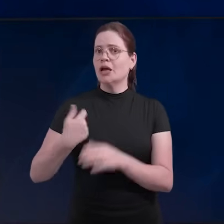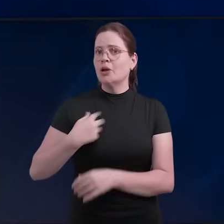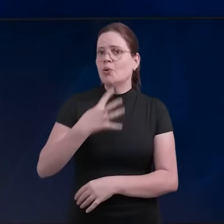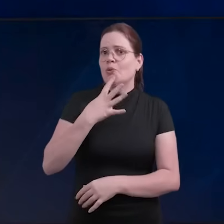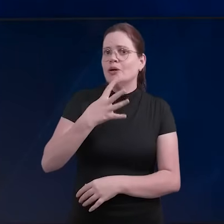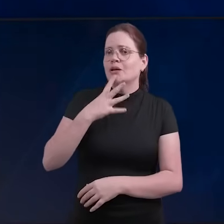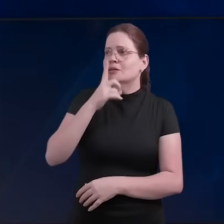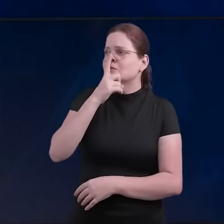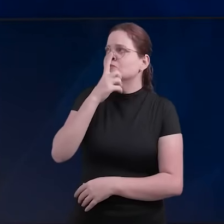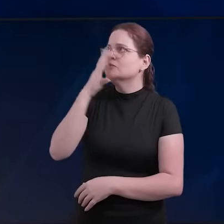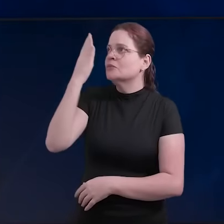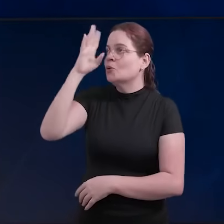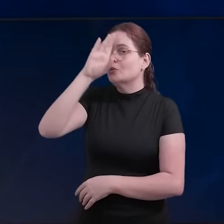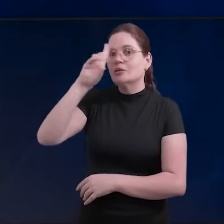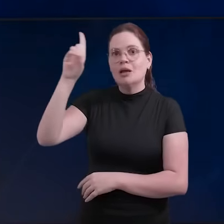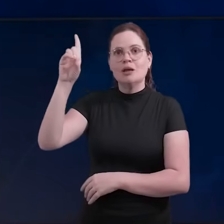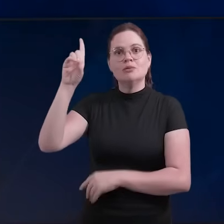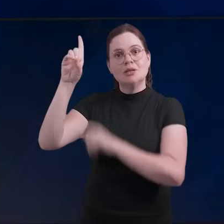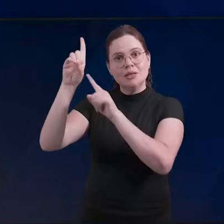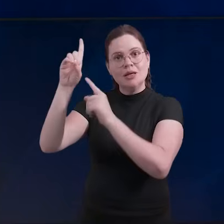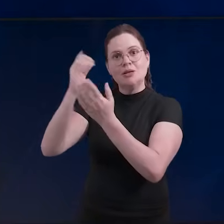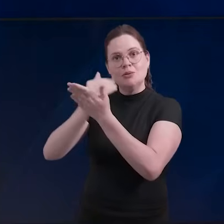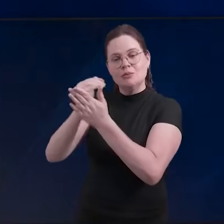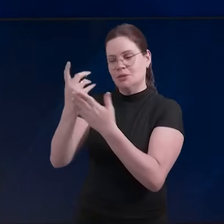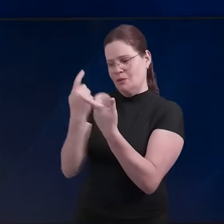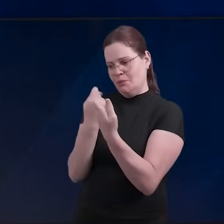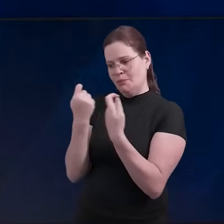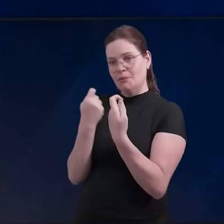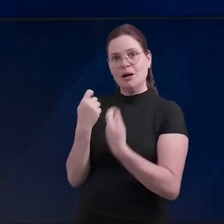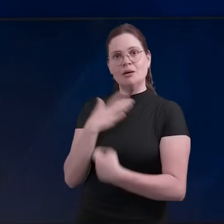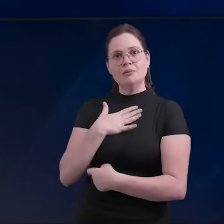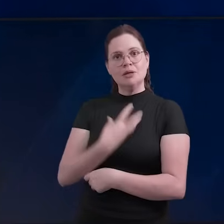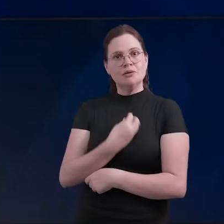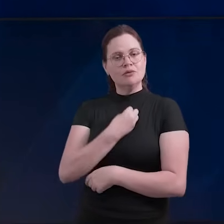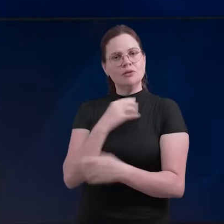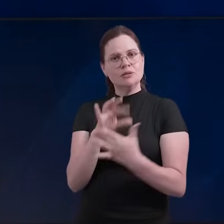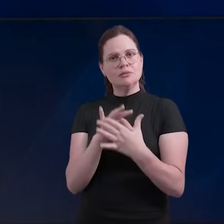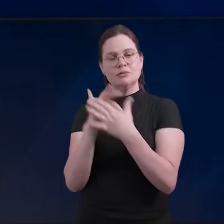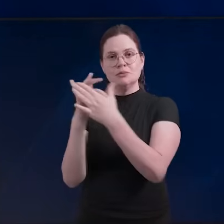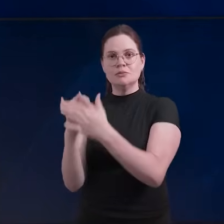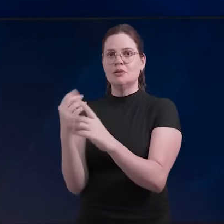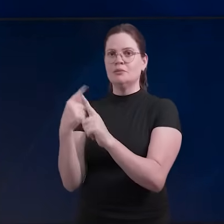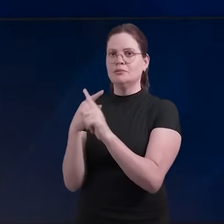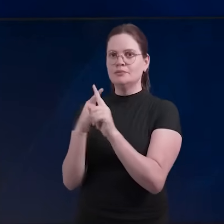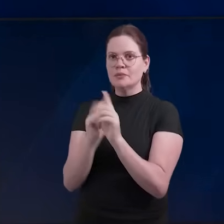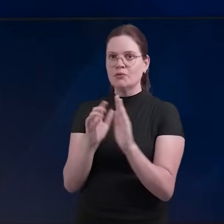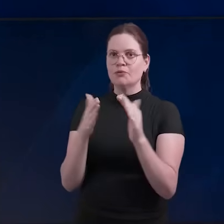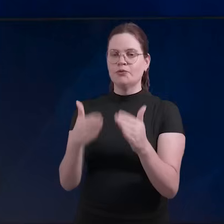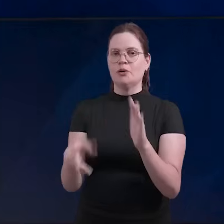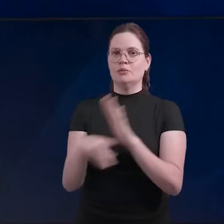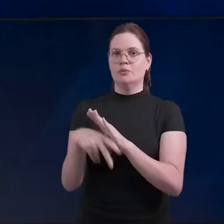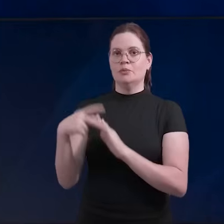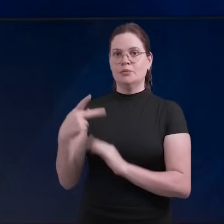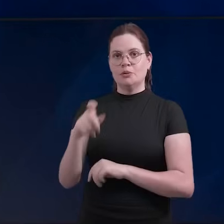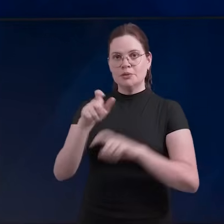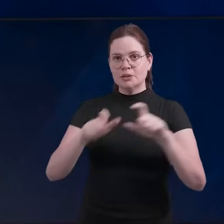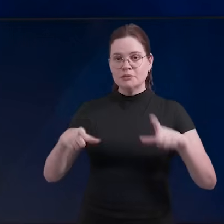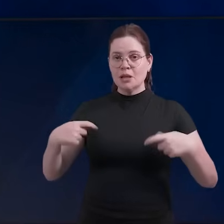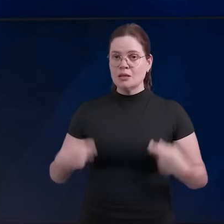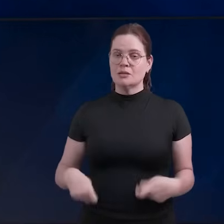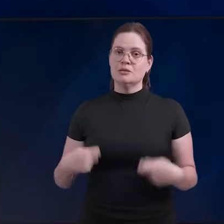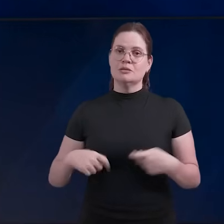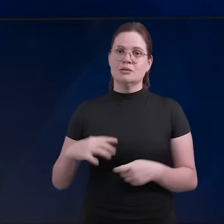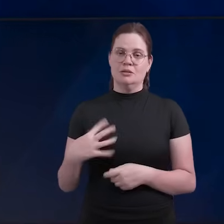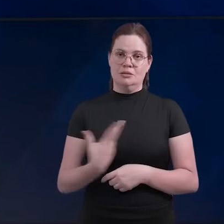tem com Deus e a partir daí Deus começa a dirigir a sua vida. É um chamado de Deus que é destinado ao homem, o homem necessitado